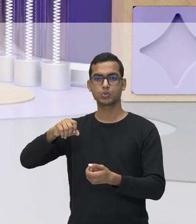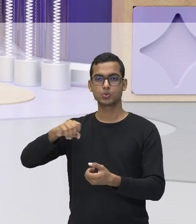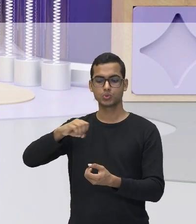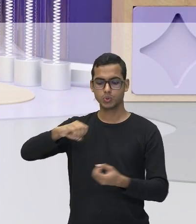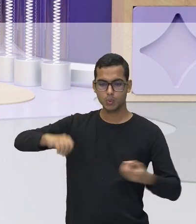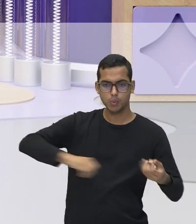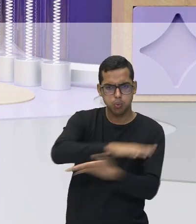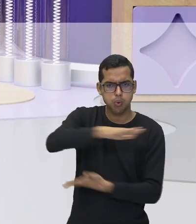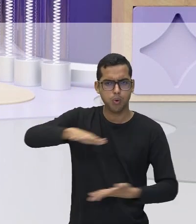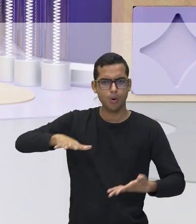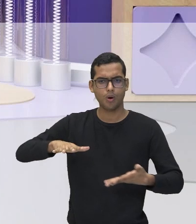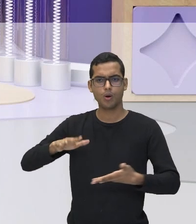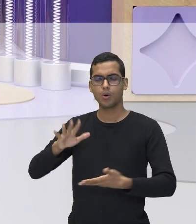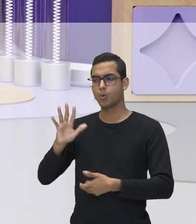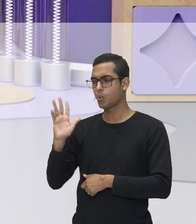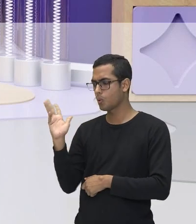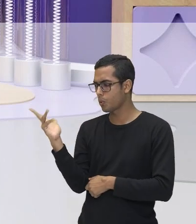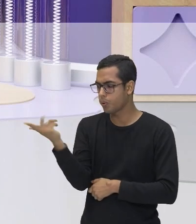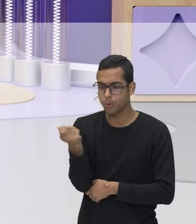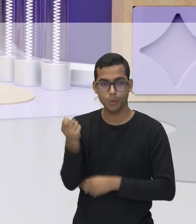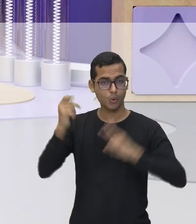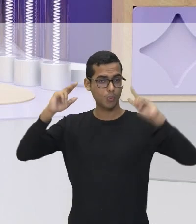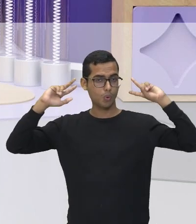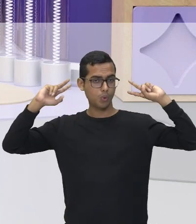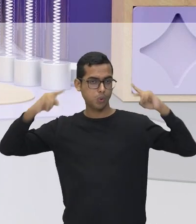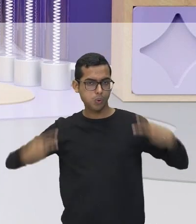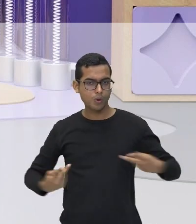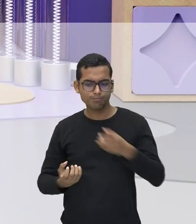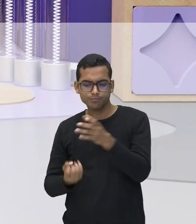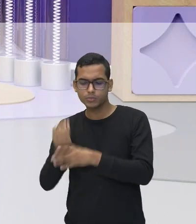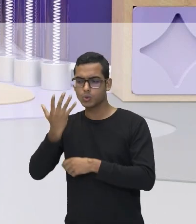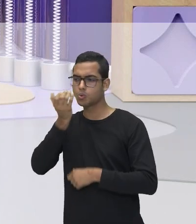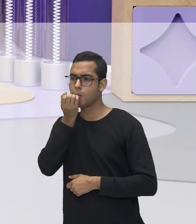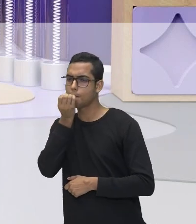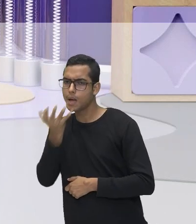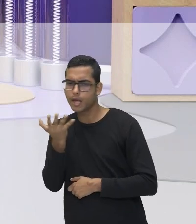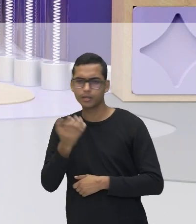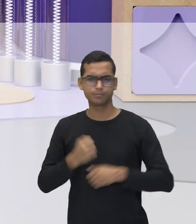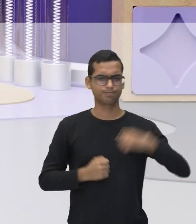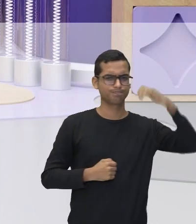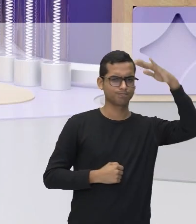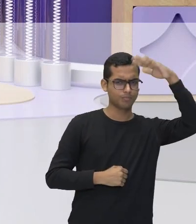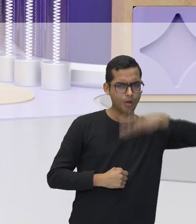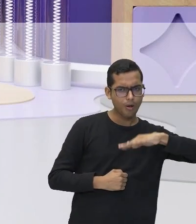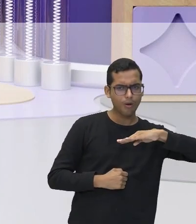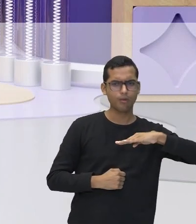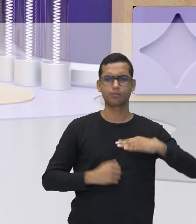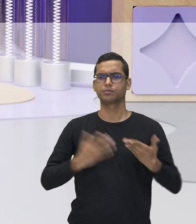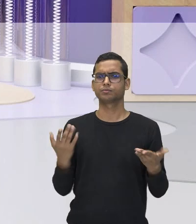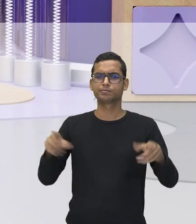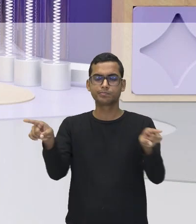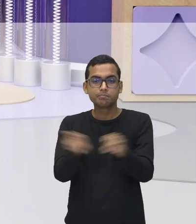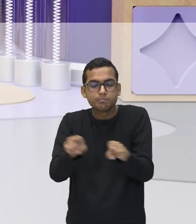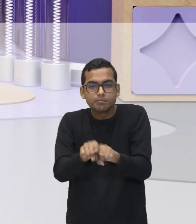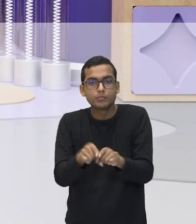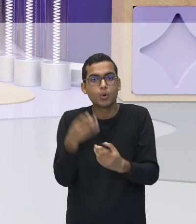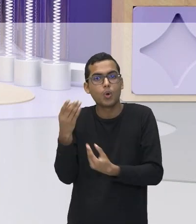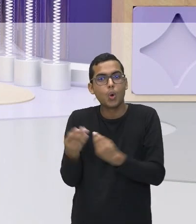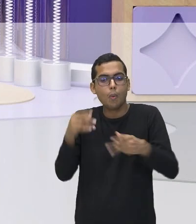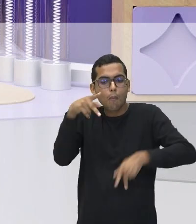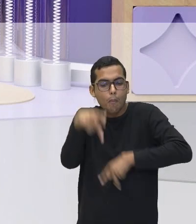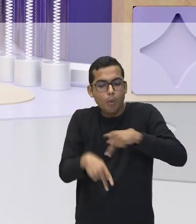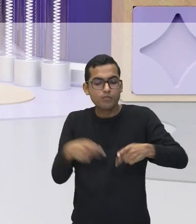ser humano, do bem, do mal. São os mitos que contam a origem daquela realidade que aquele